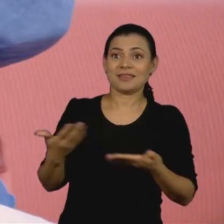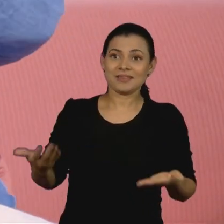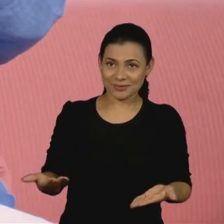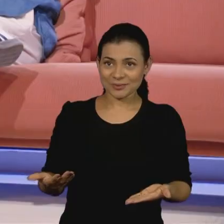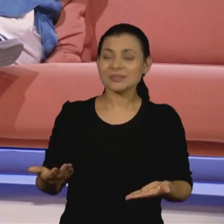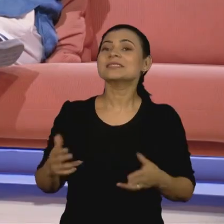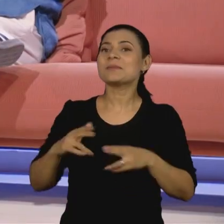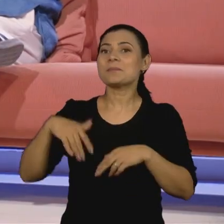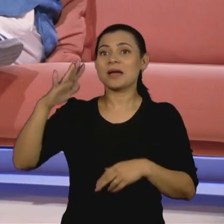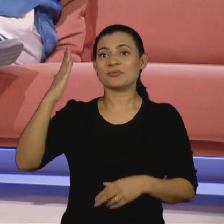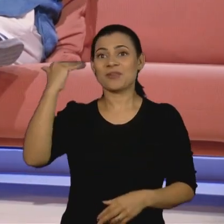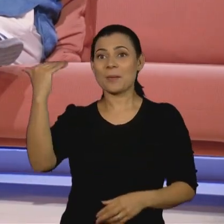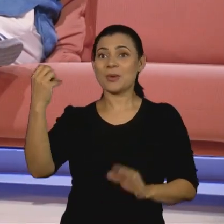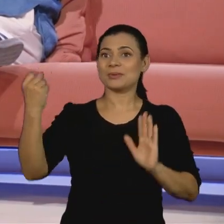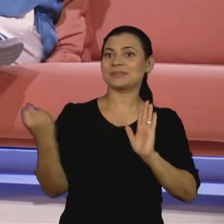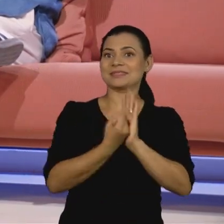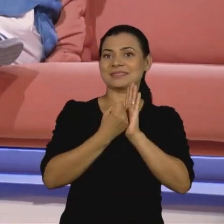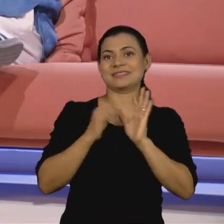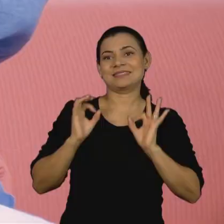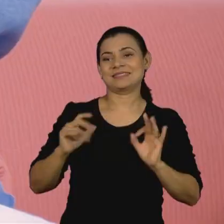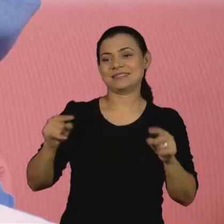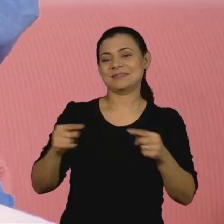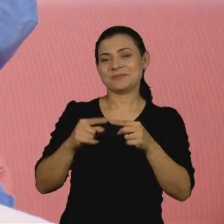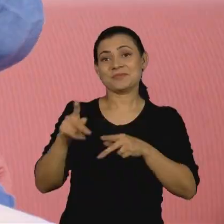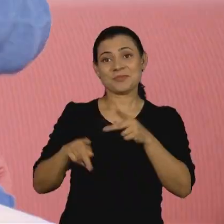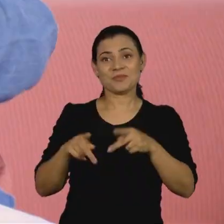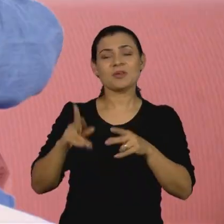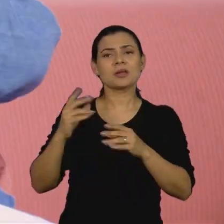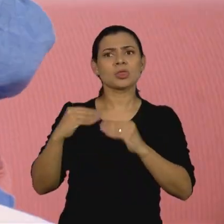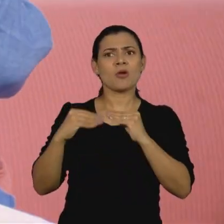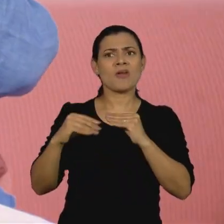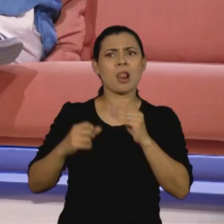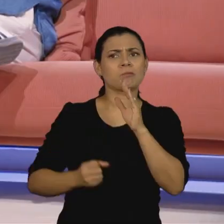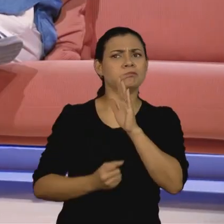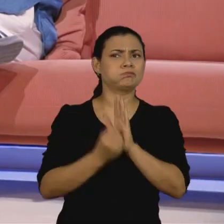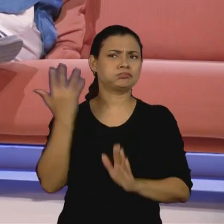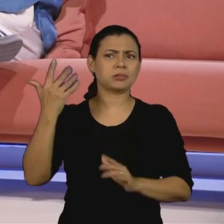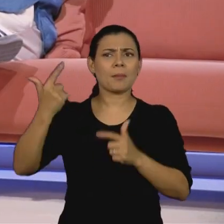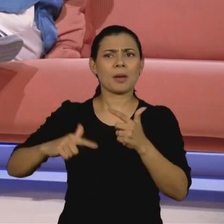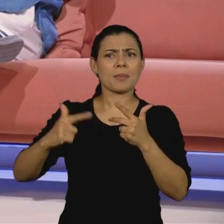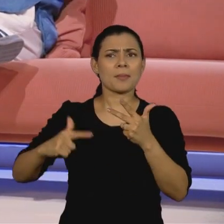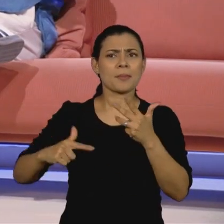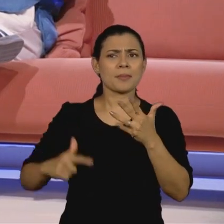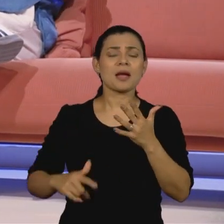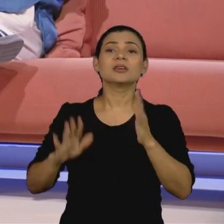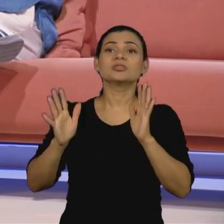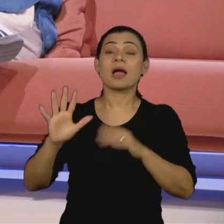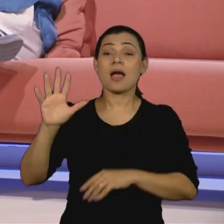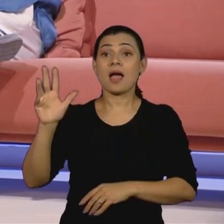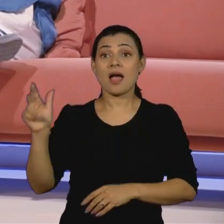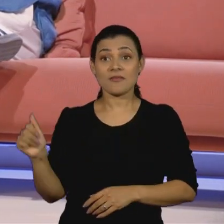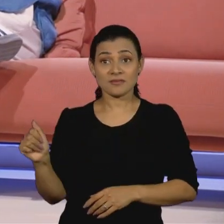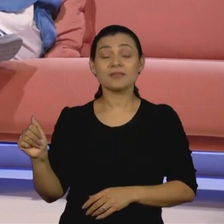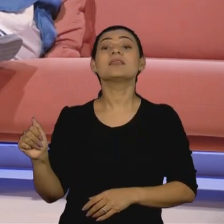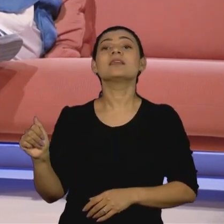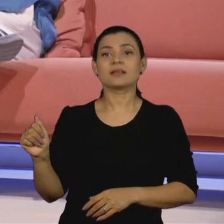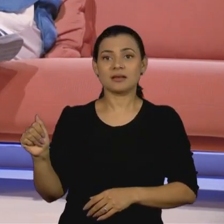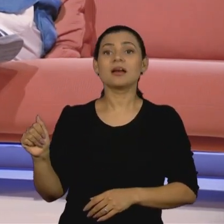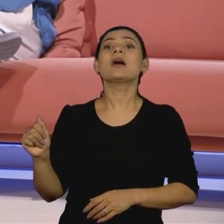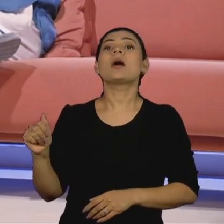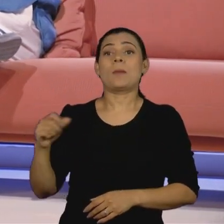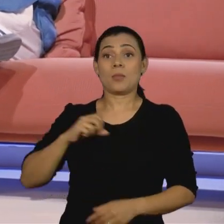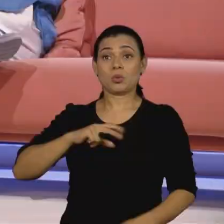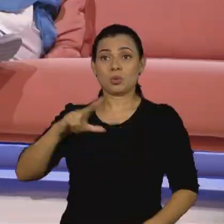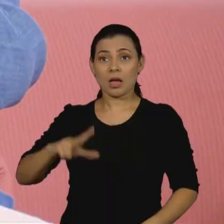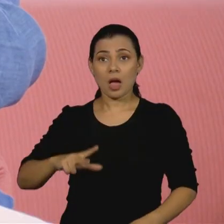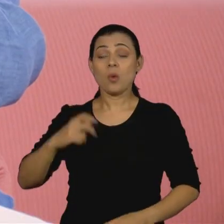teve mais popular, né? mais popular. É. Essa novela já passou muitas vezes, por exemplo, na África, em Portugal.